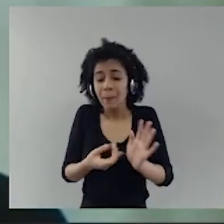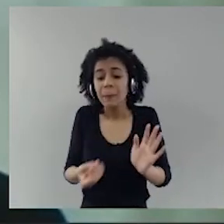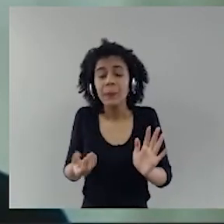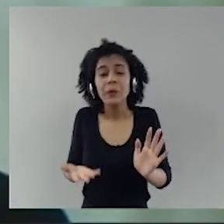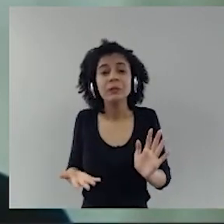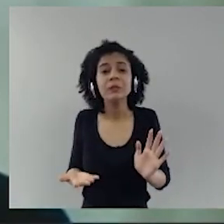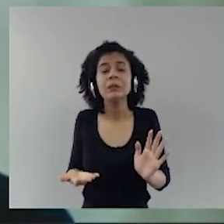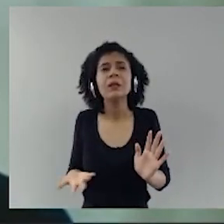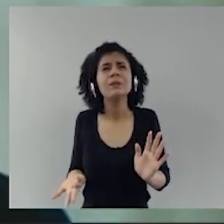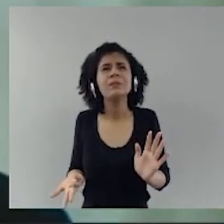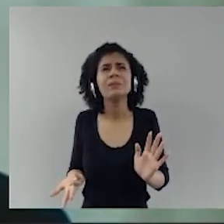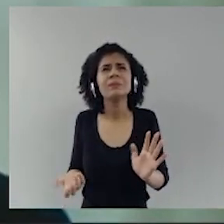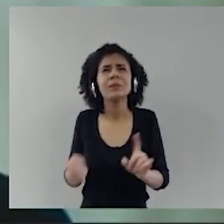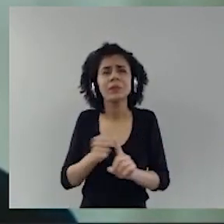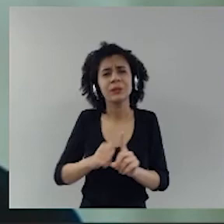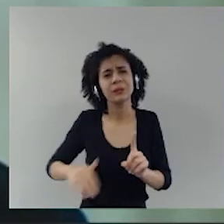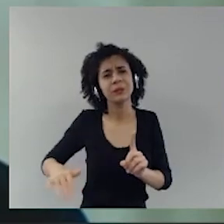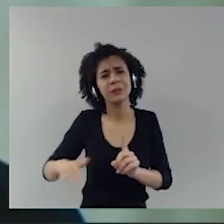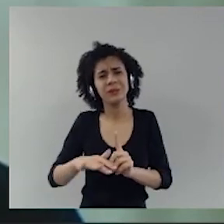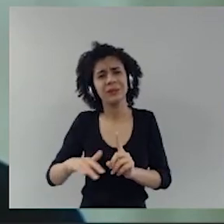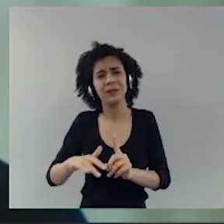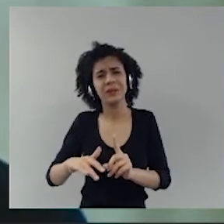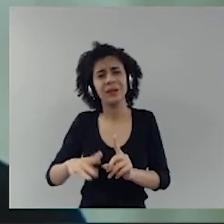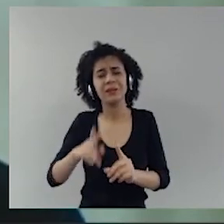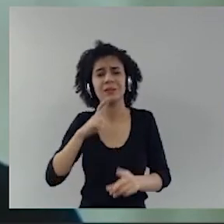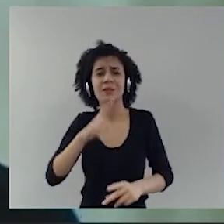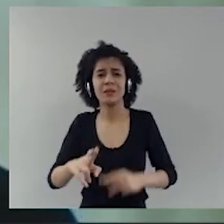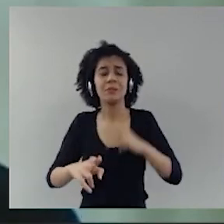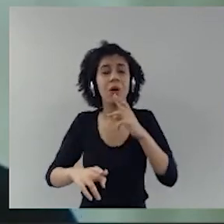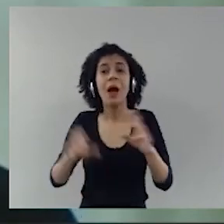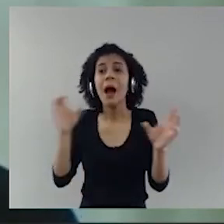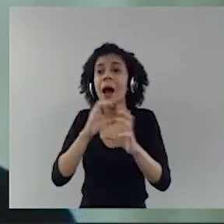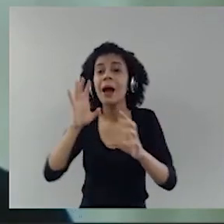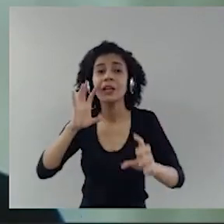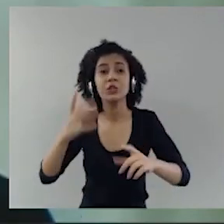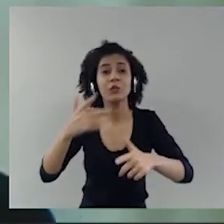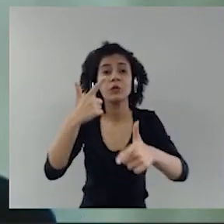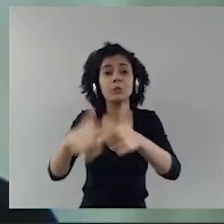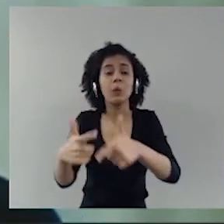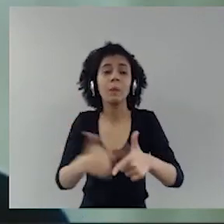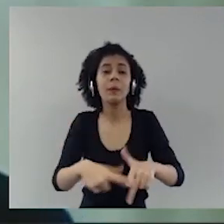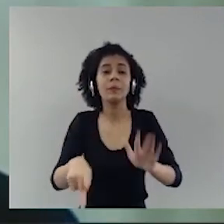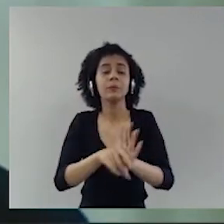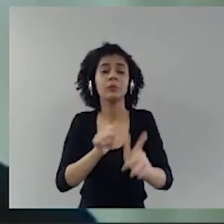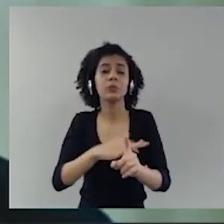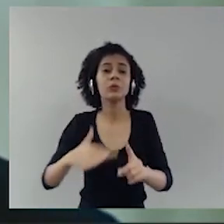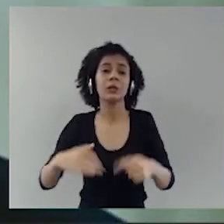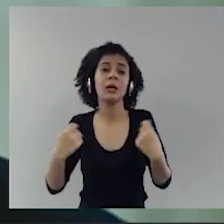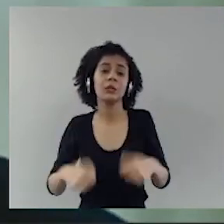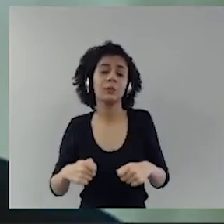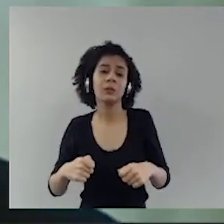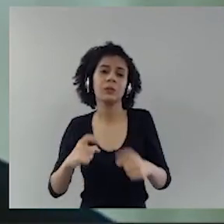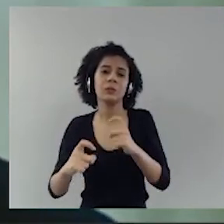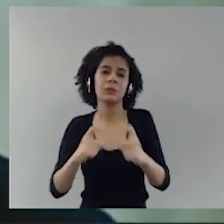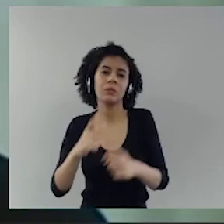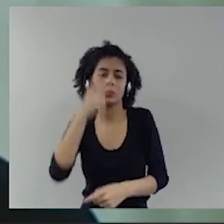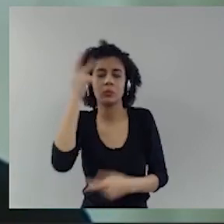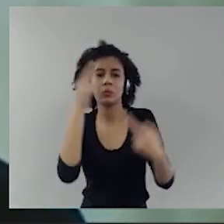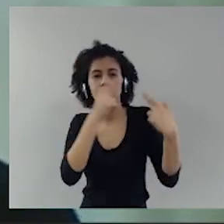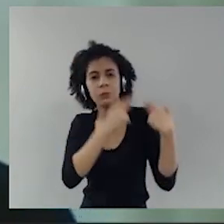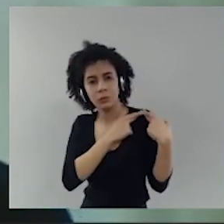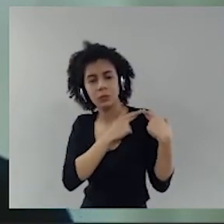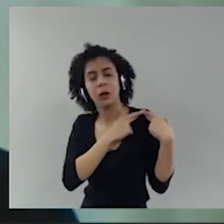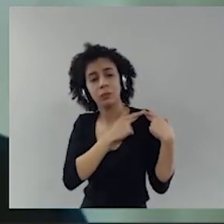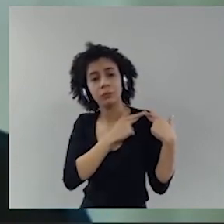a a sociedade estas respostas rápidas que a sociedade exige do gestor público